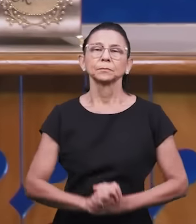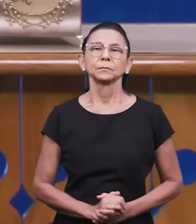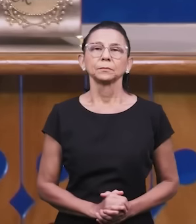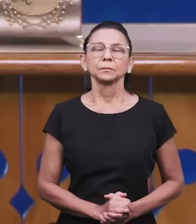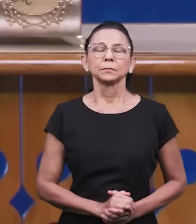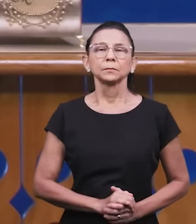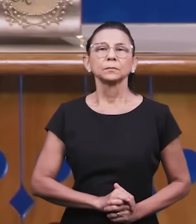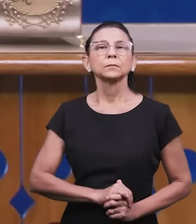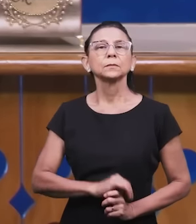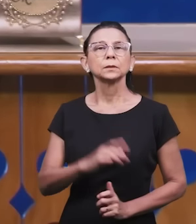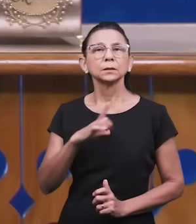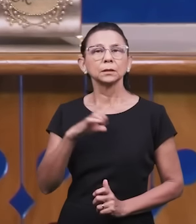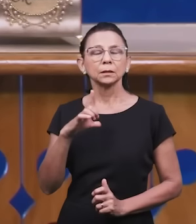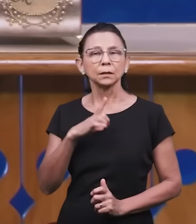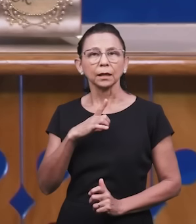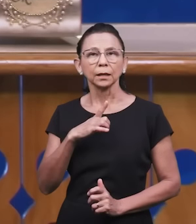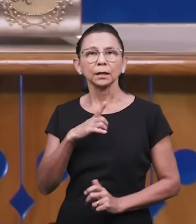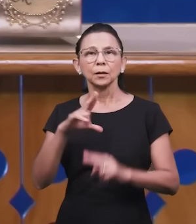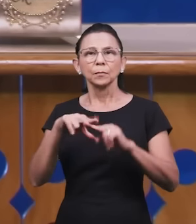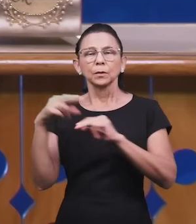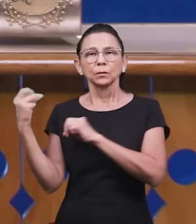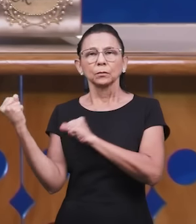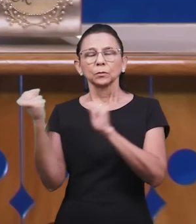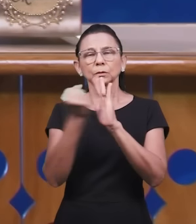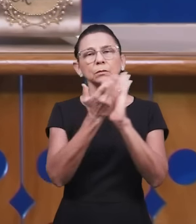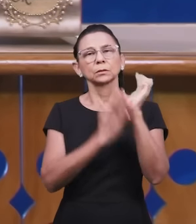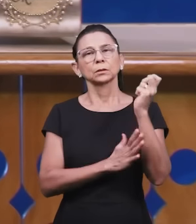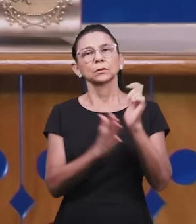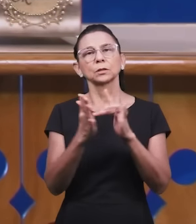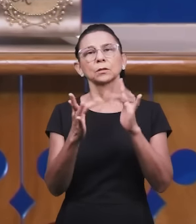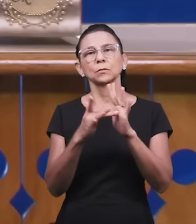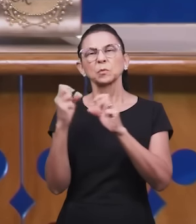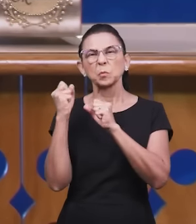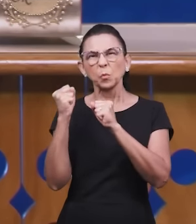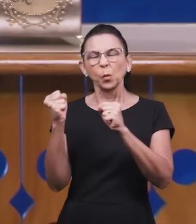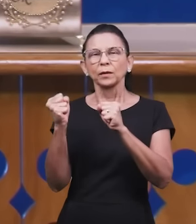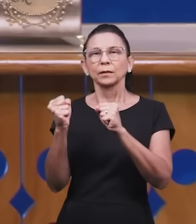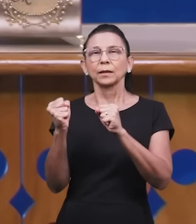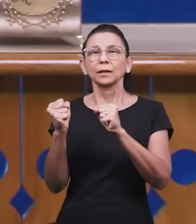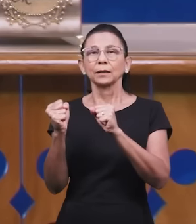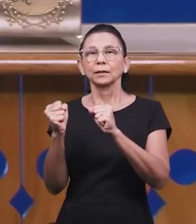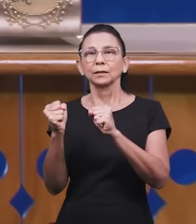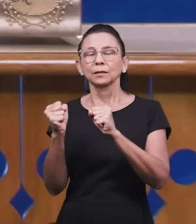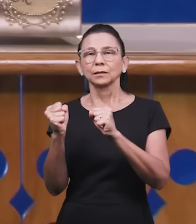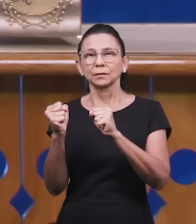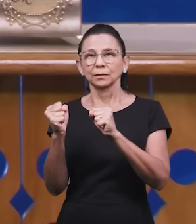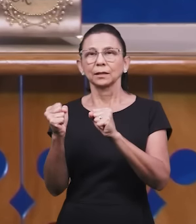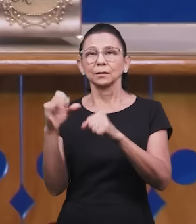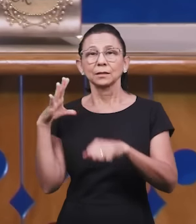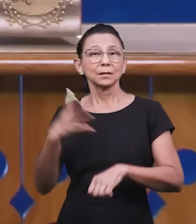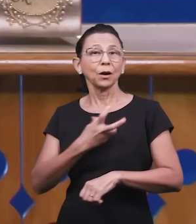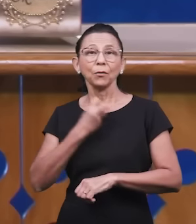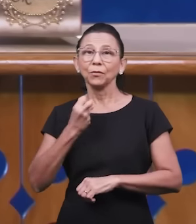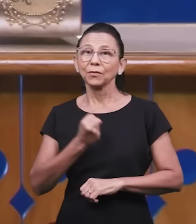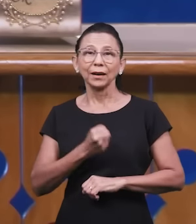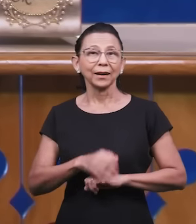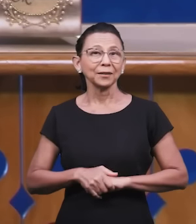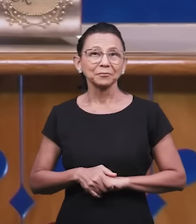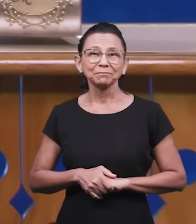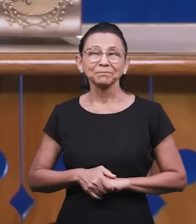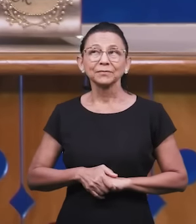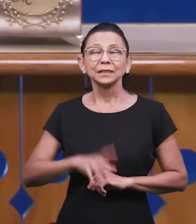o poder de nos abrir pelo seu sangue um novo e vivo caminho. Essa foi a lembrança do Senhor. Ele